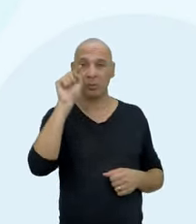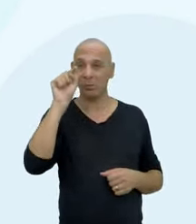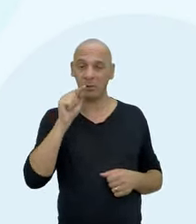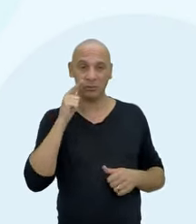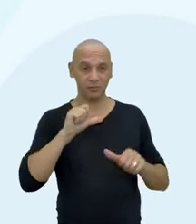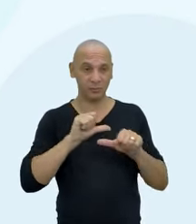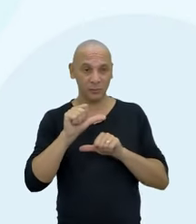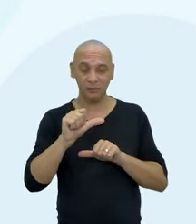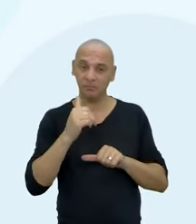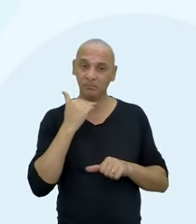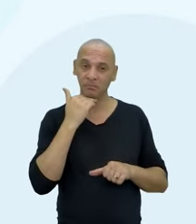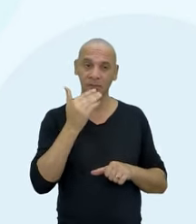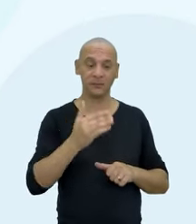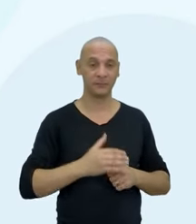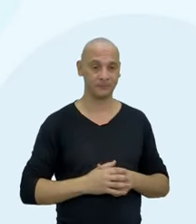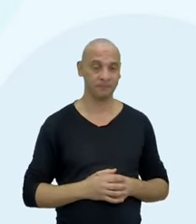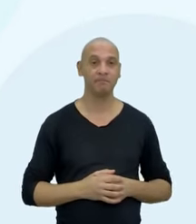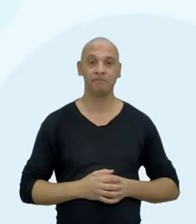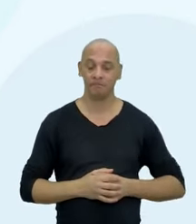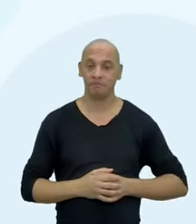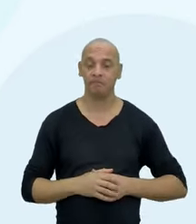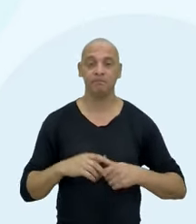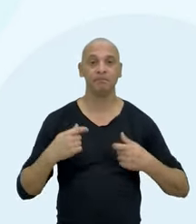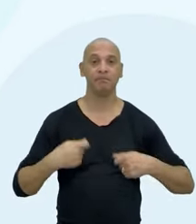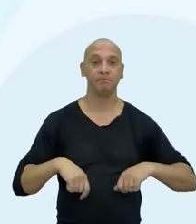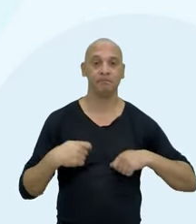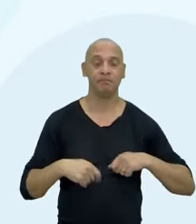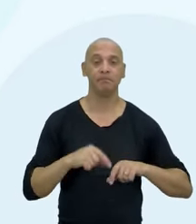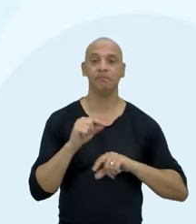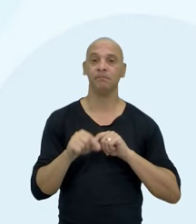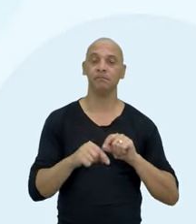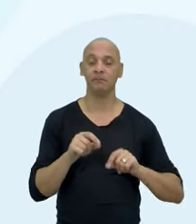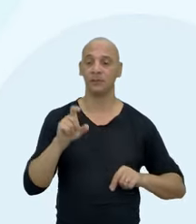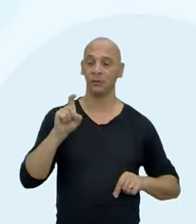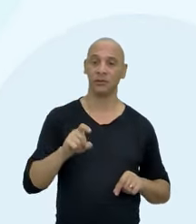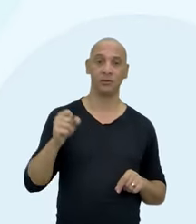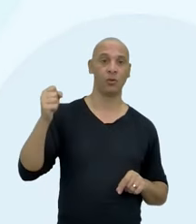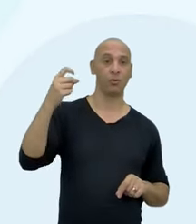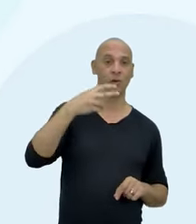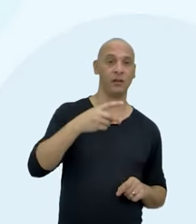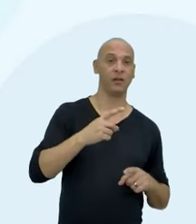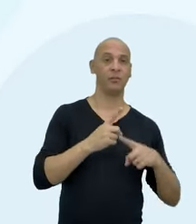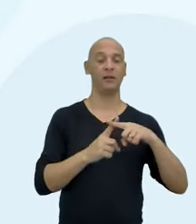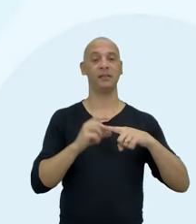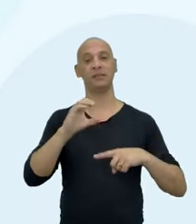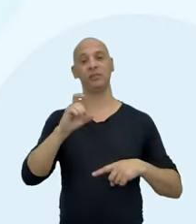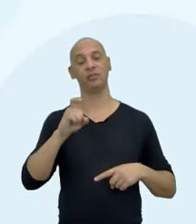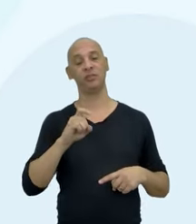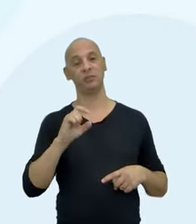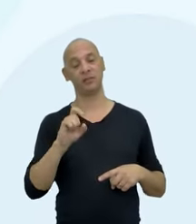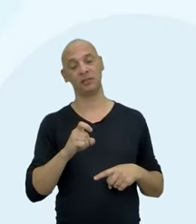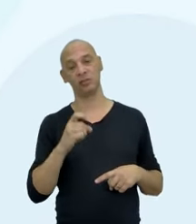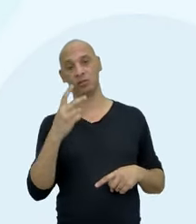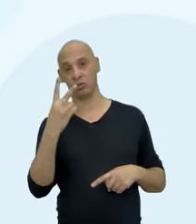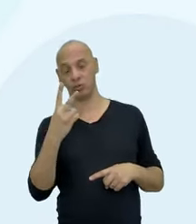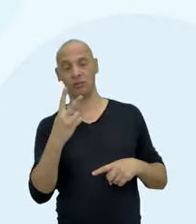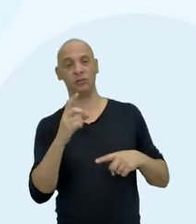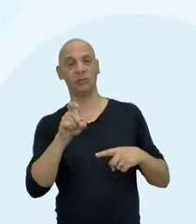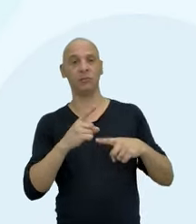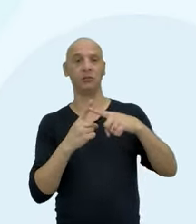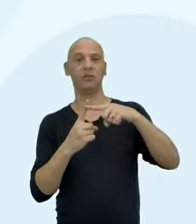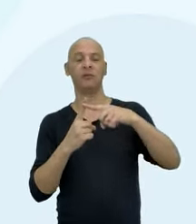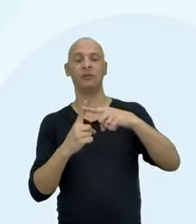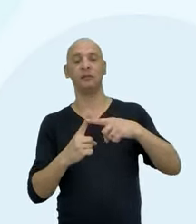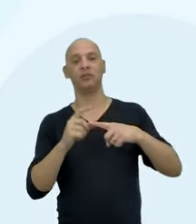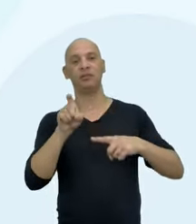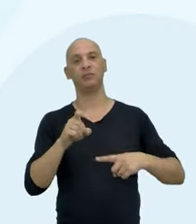consigo alterar Ah não você tem que a fatoração de x ao quadrado + 6x + 8x + 2 e